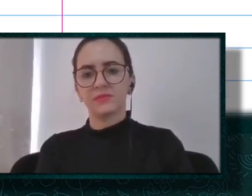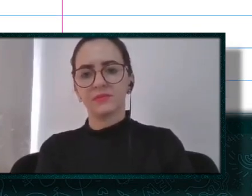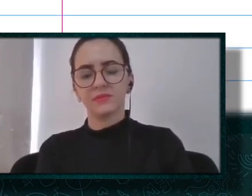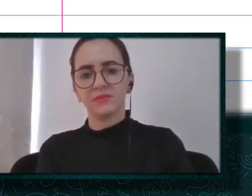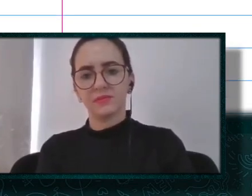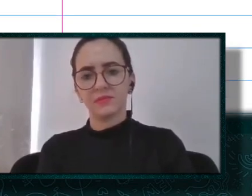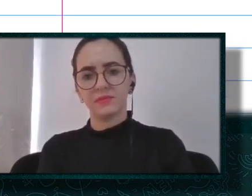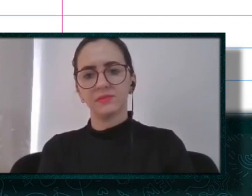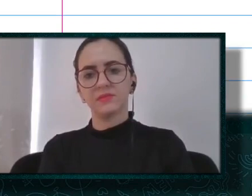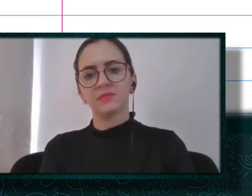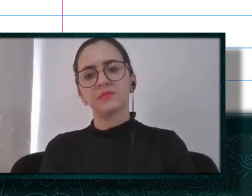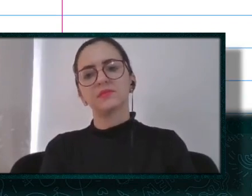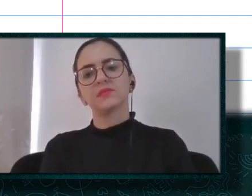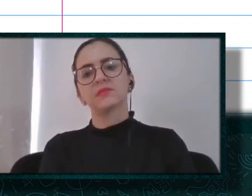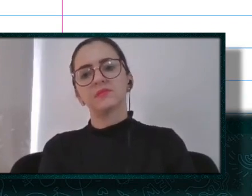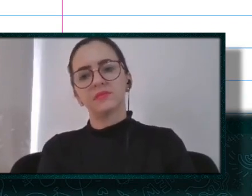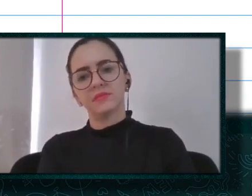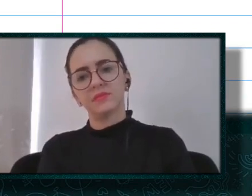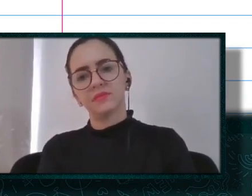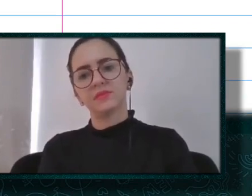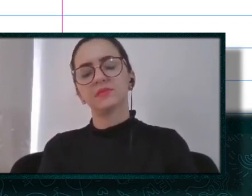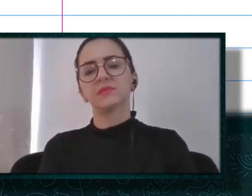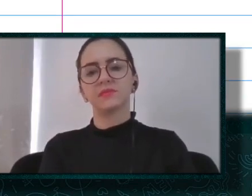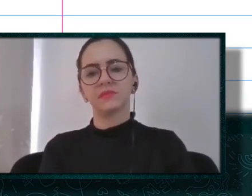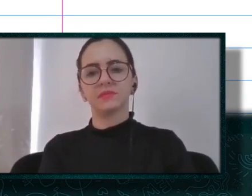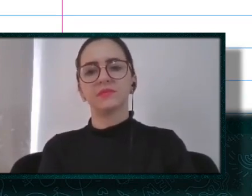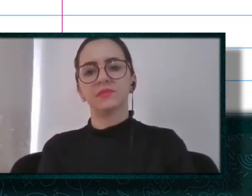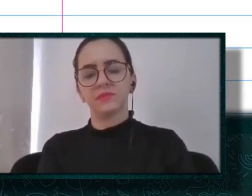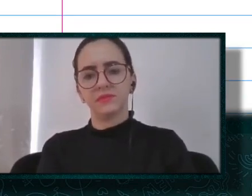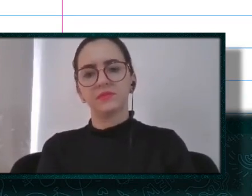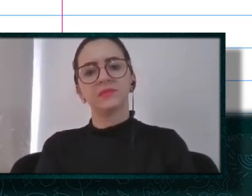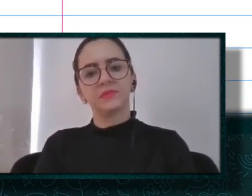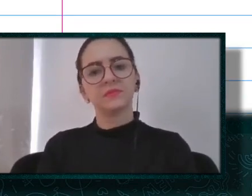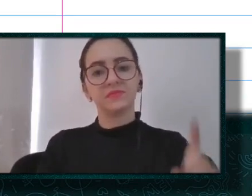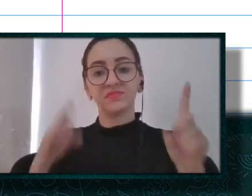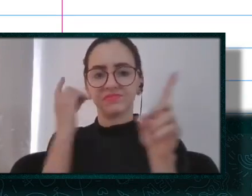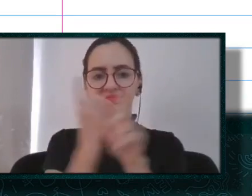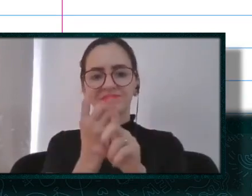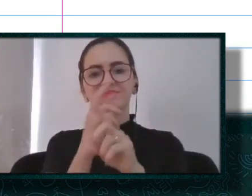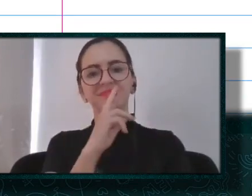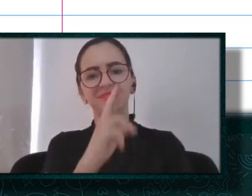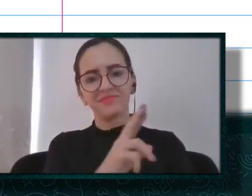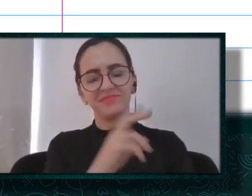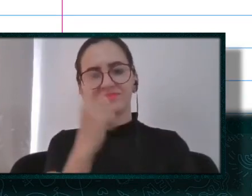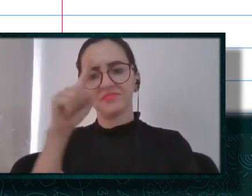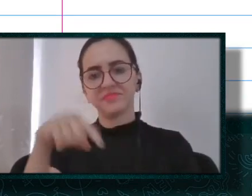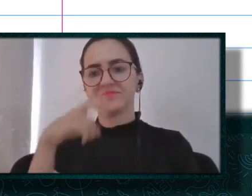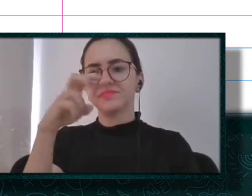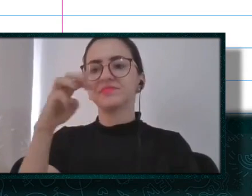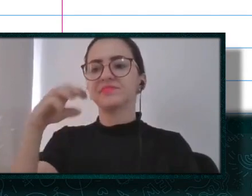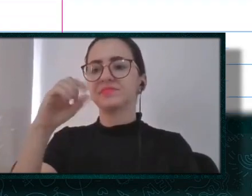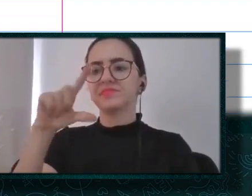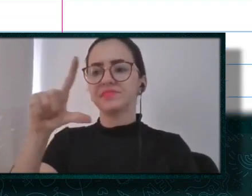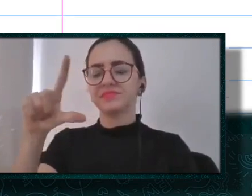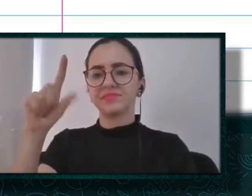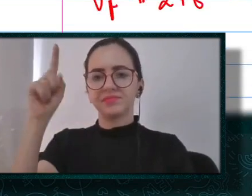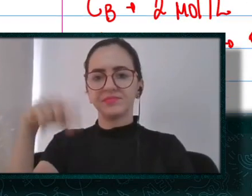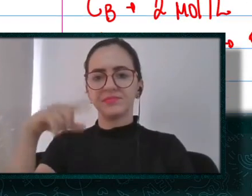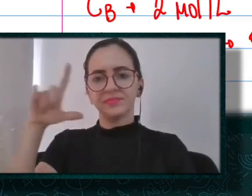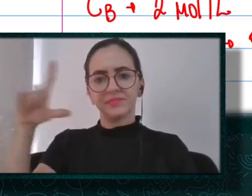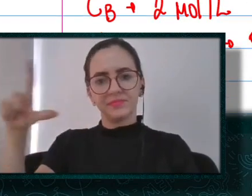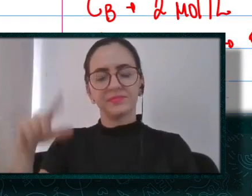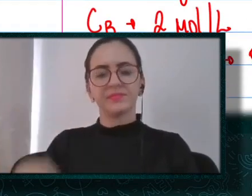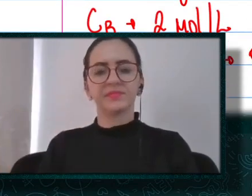dar 1,5 mols por litro. Tá? Então observa, o que foi que eu